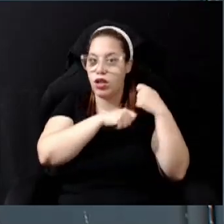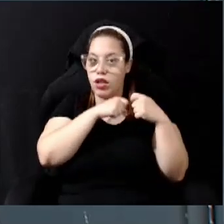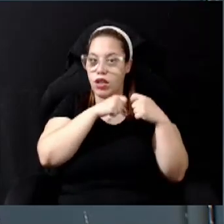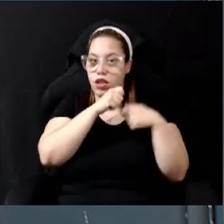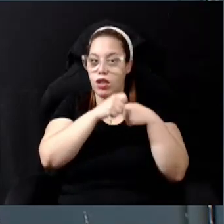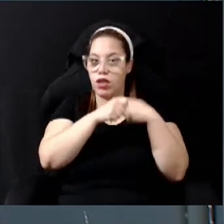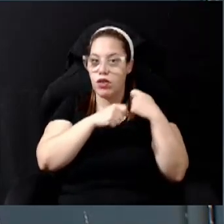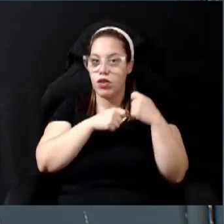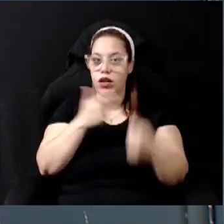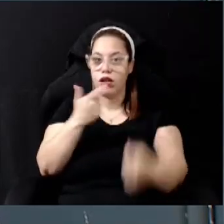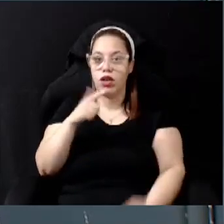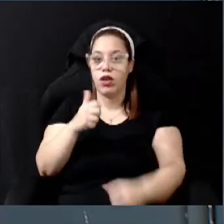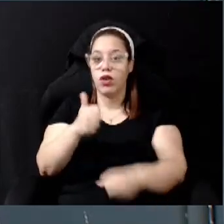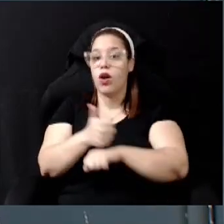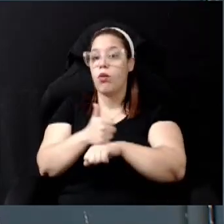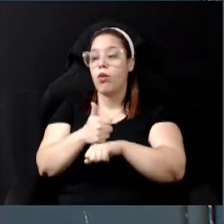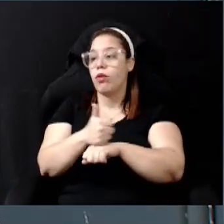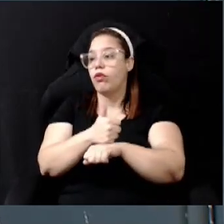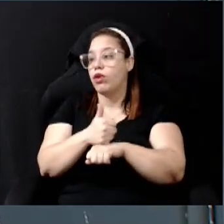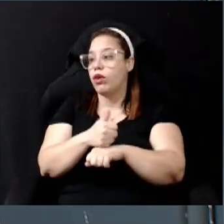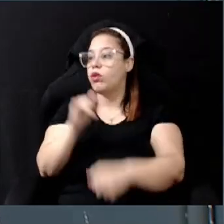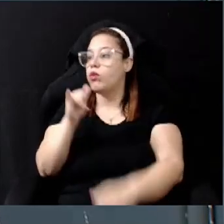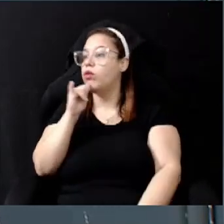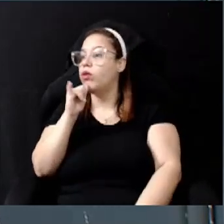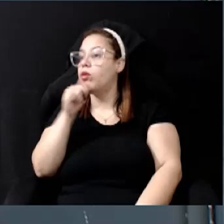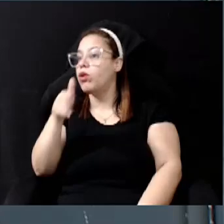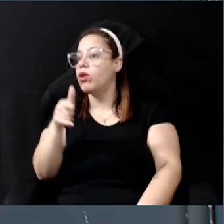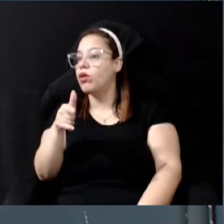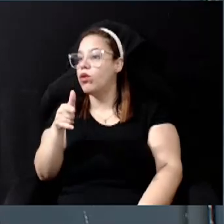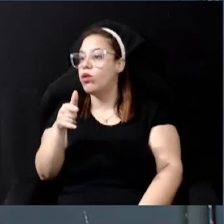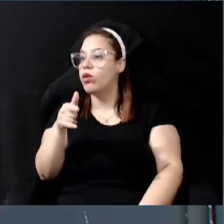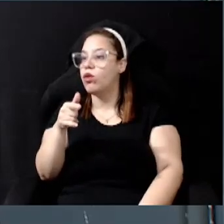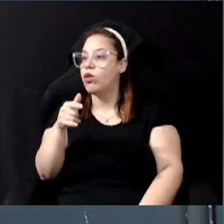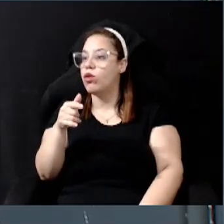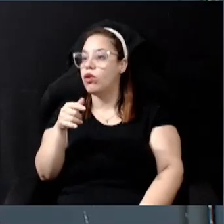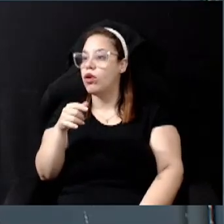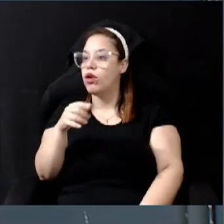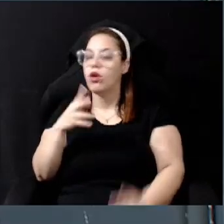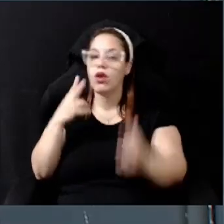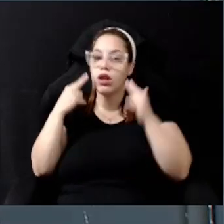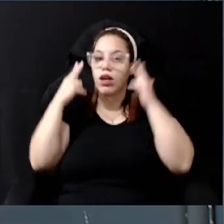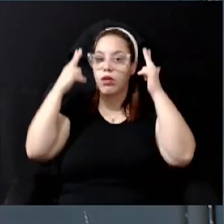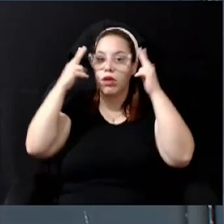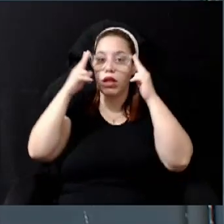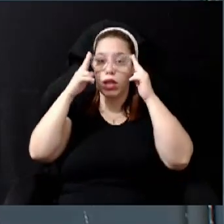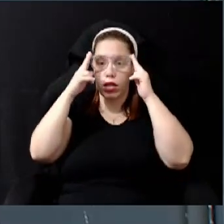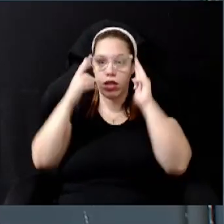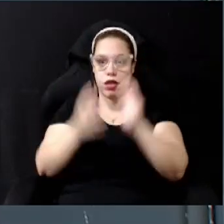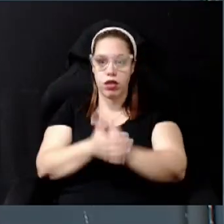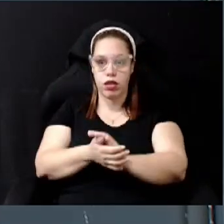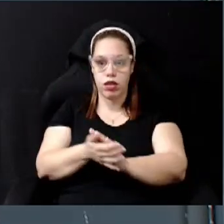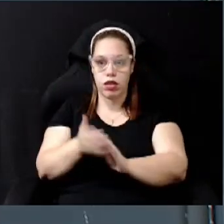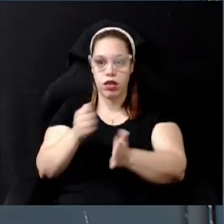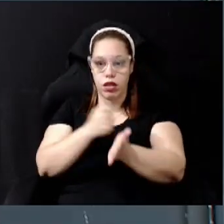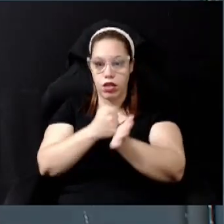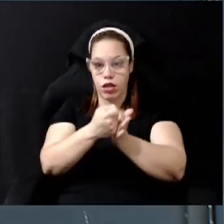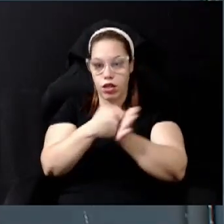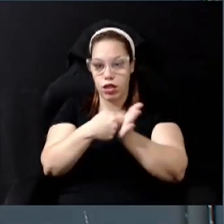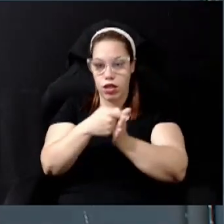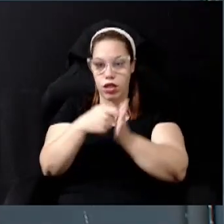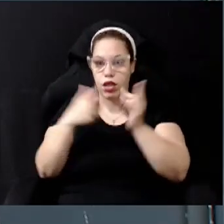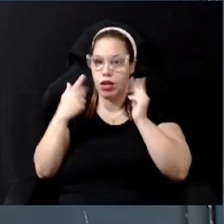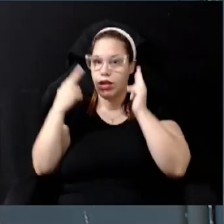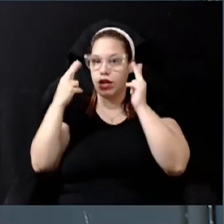é uma profissional. Por exemplo, você se registrou como o quê? Cabeleireira? Cabeleireira. Eu sou registrada como cabeleireira. E eu não faço nada